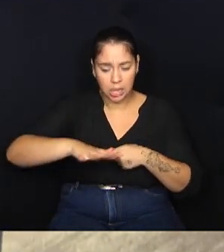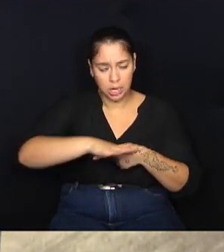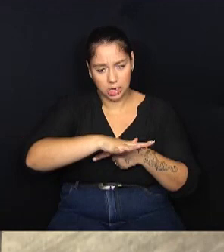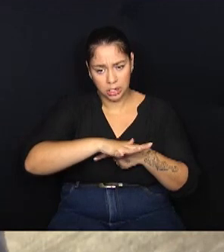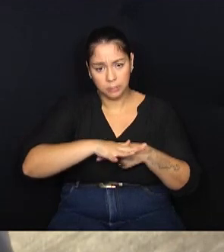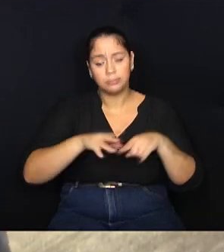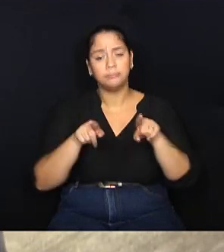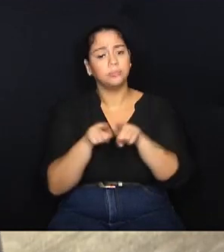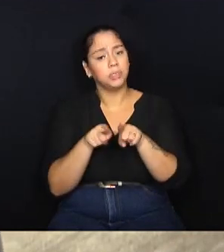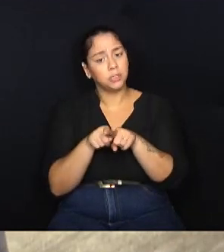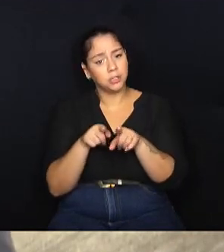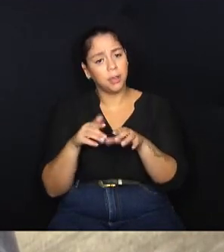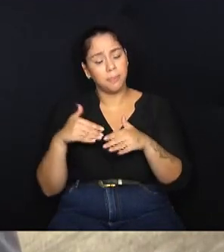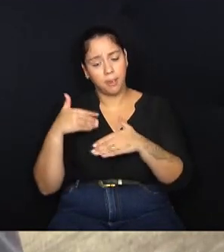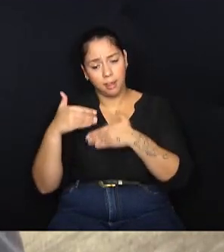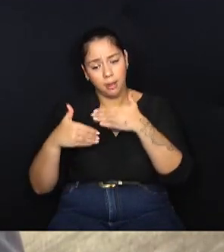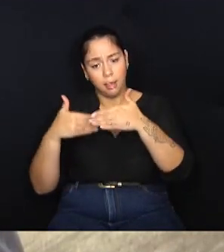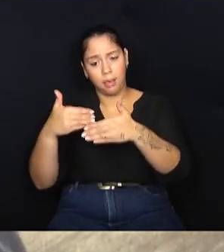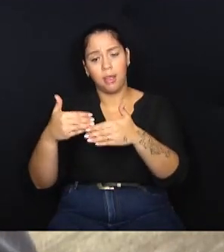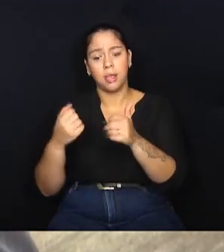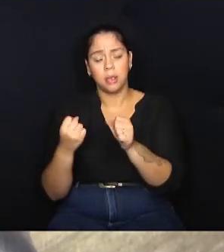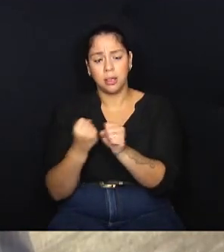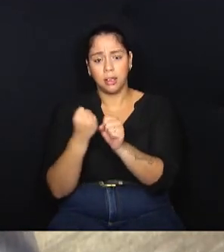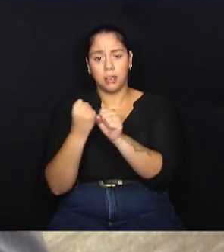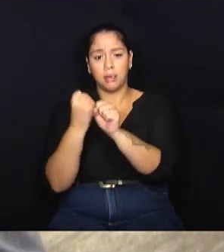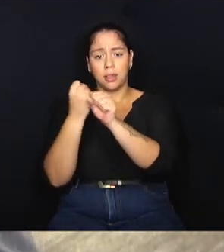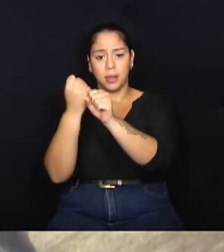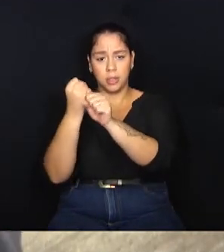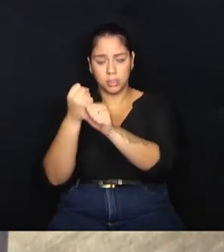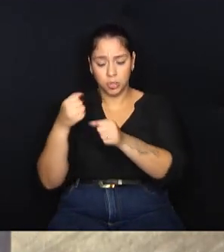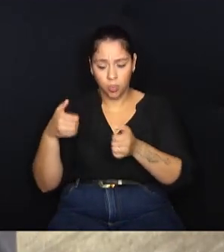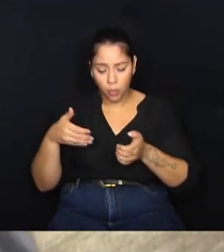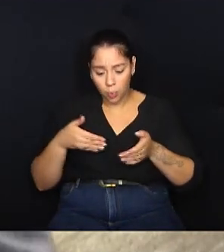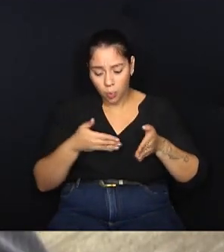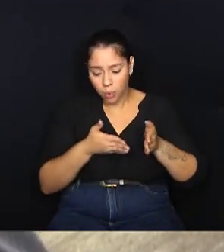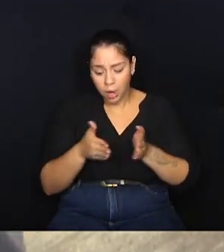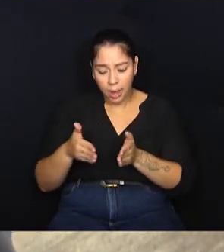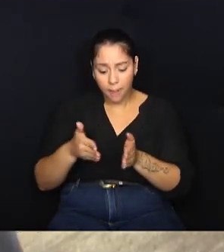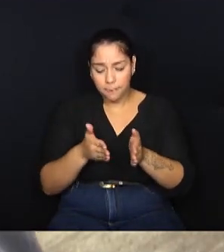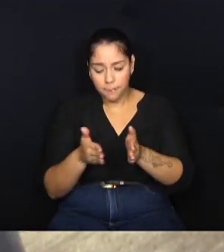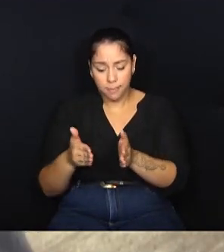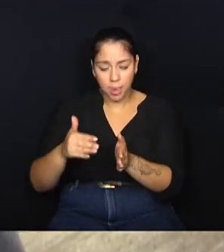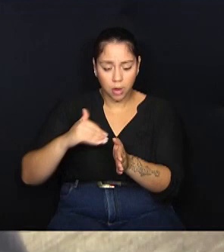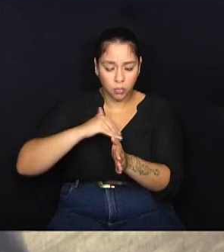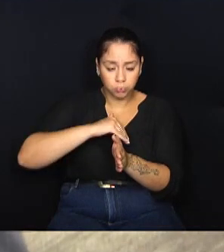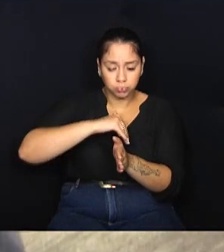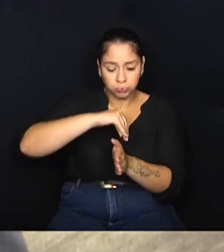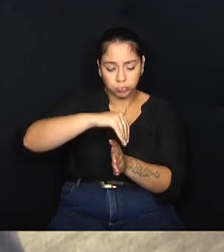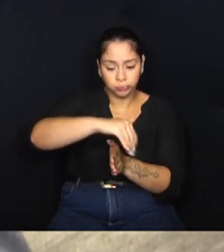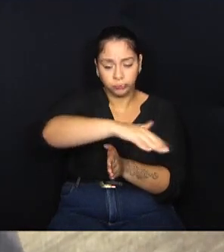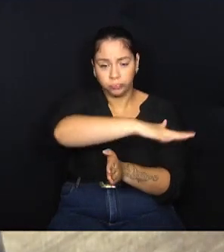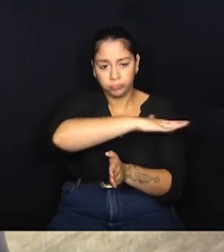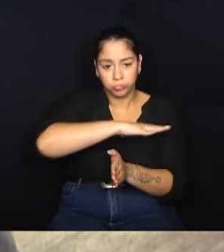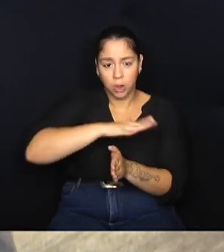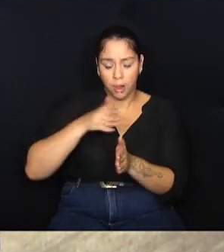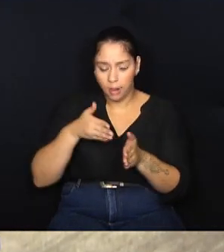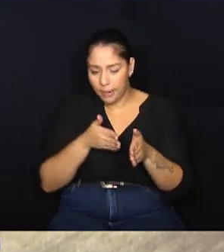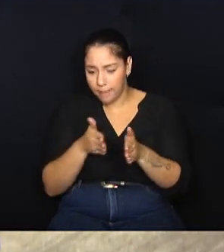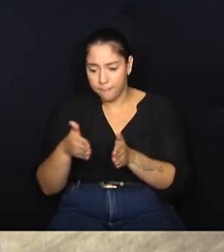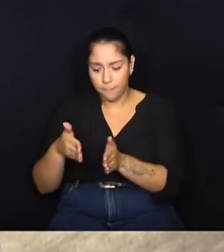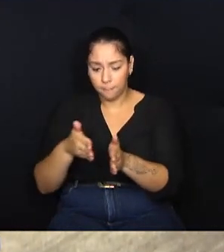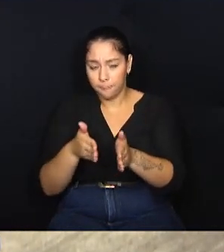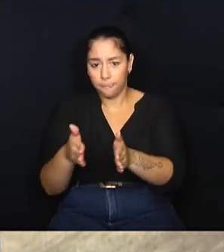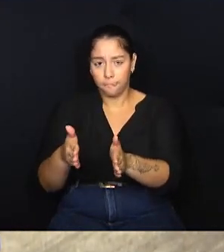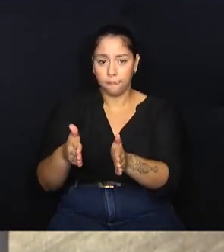e construção de aceros, aqueles caminhos assim em volta, né, que não tem, que são